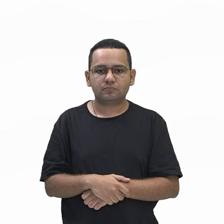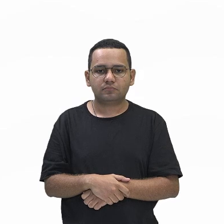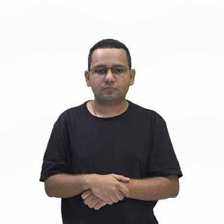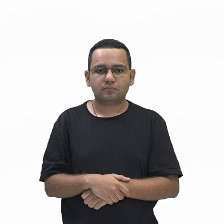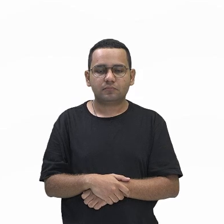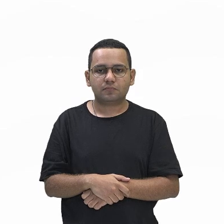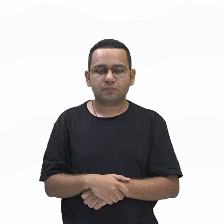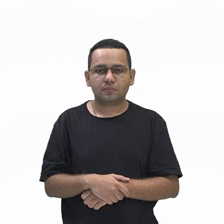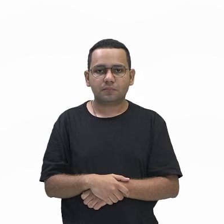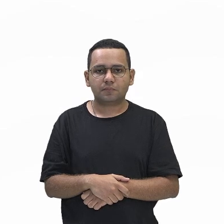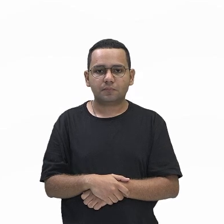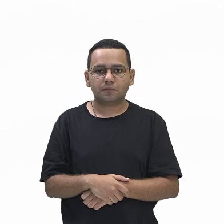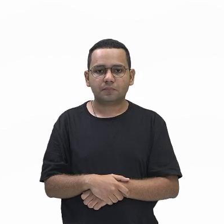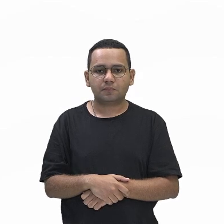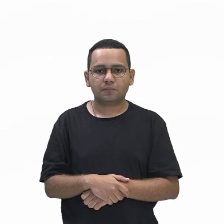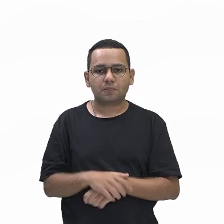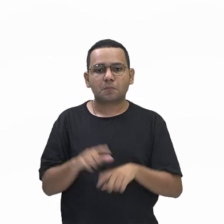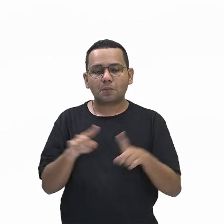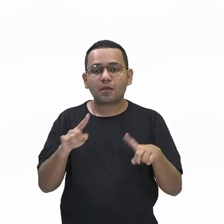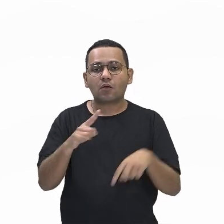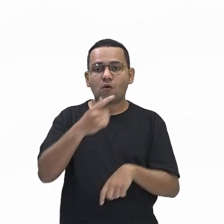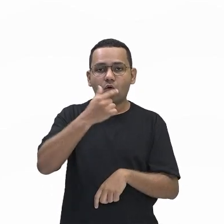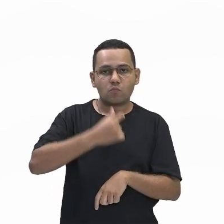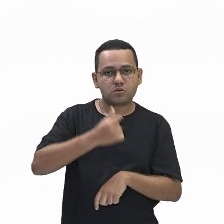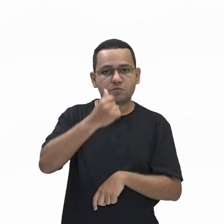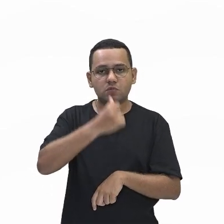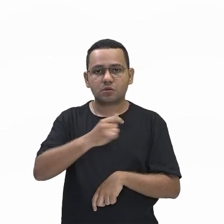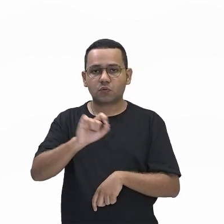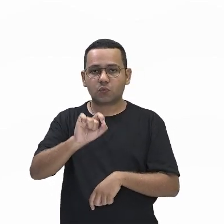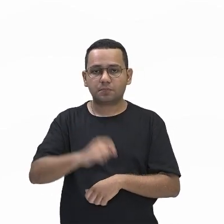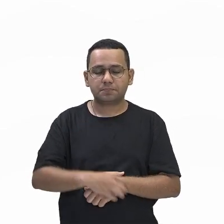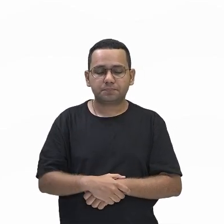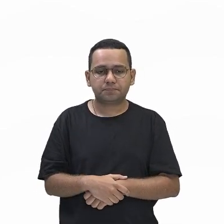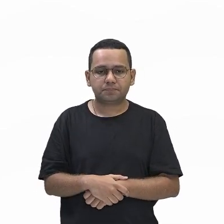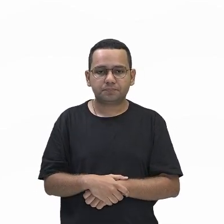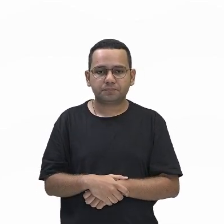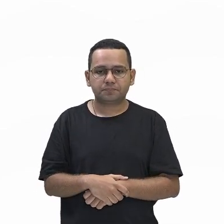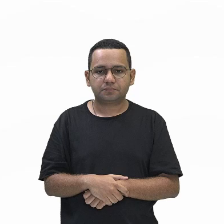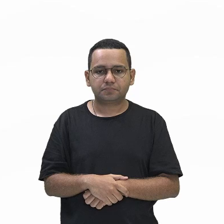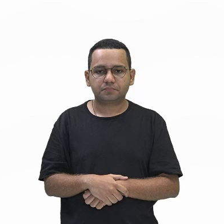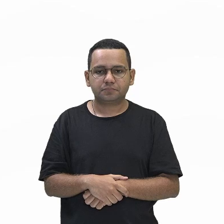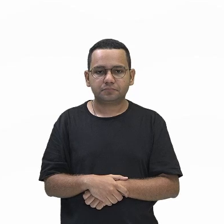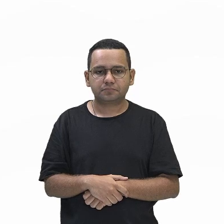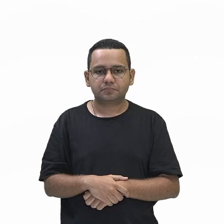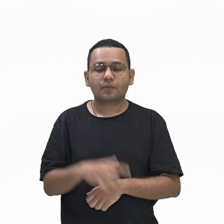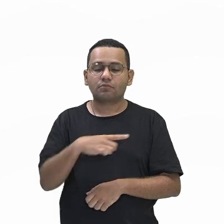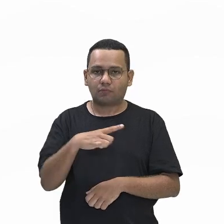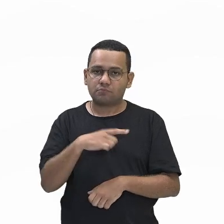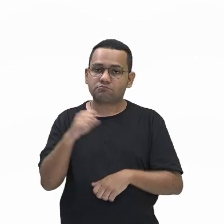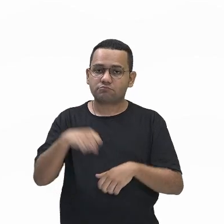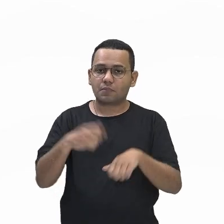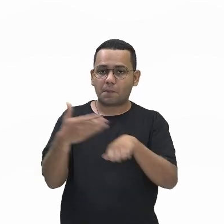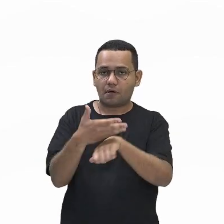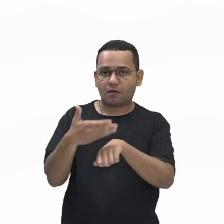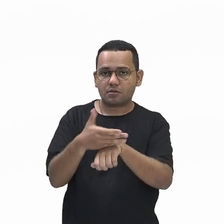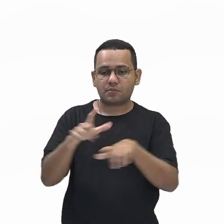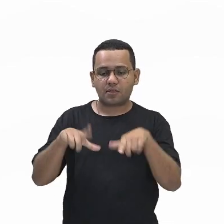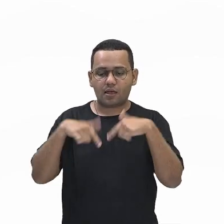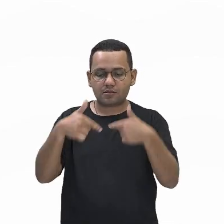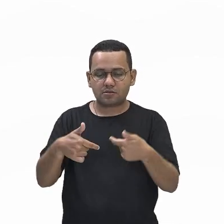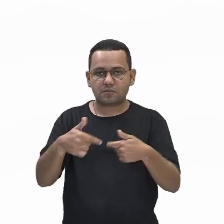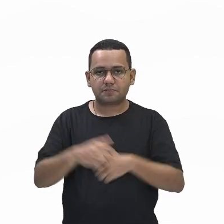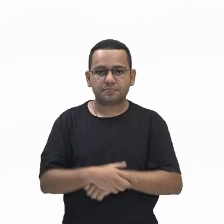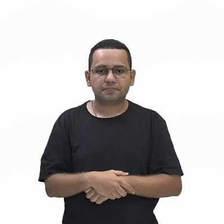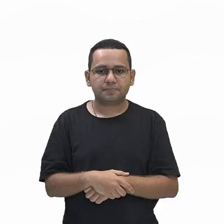humana, né, então homens e mulheres, eles estão inseridos nesse meio ambiente, e as